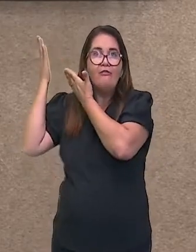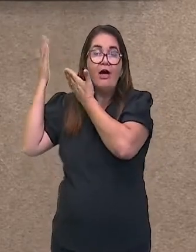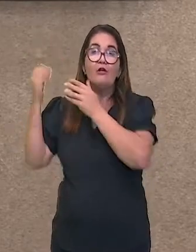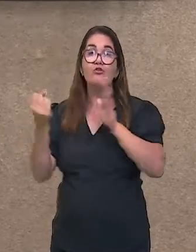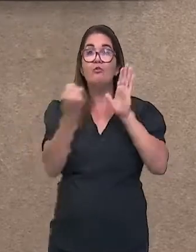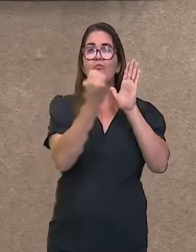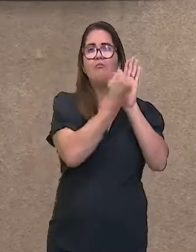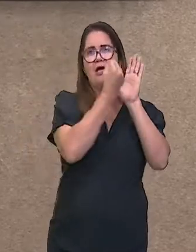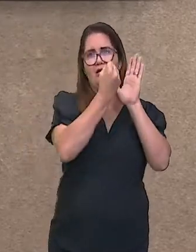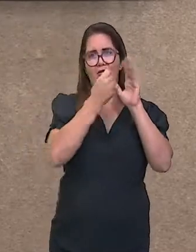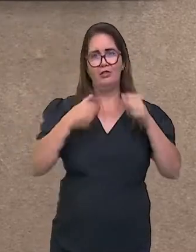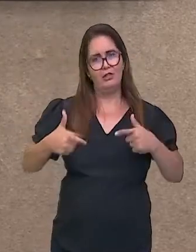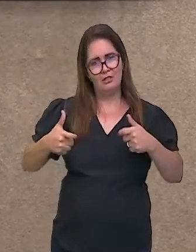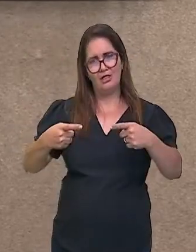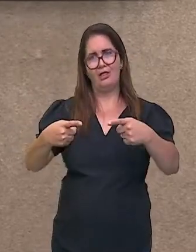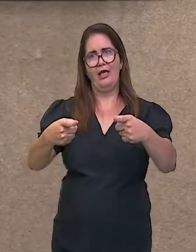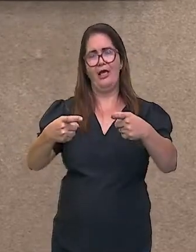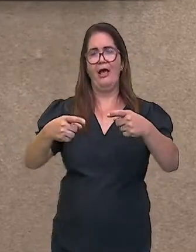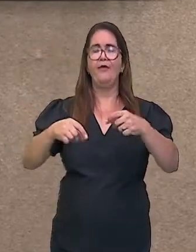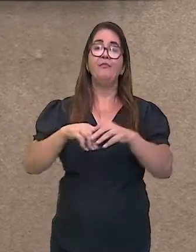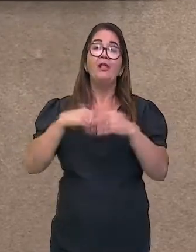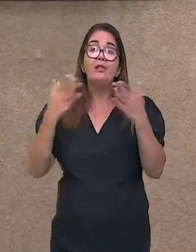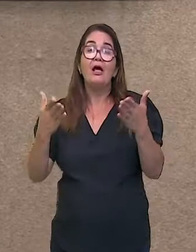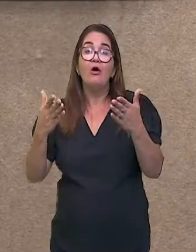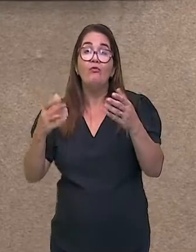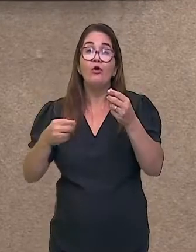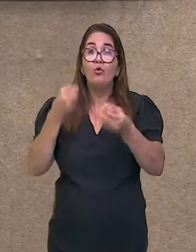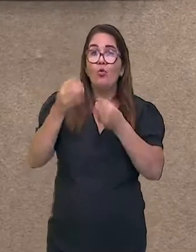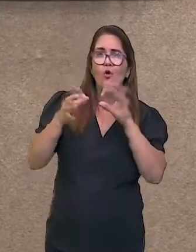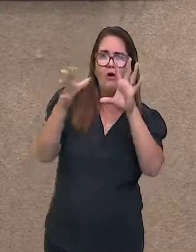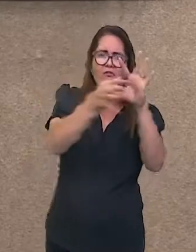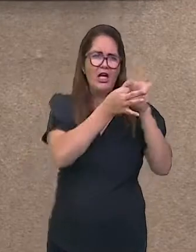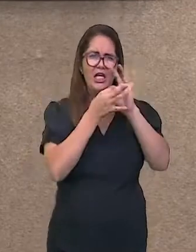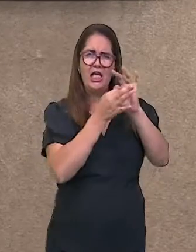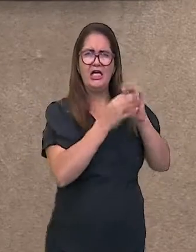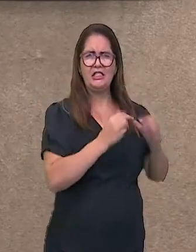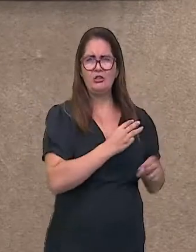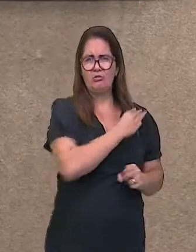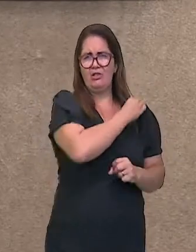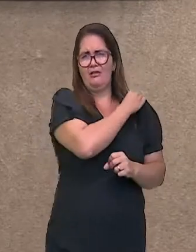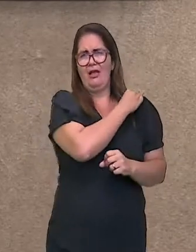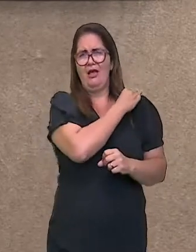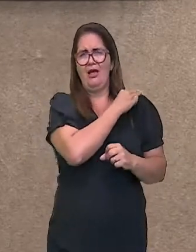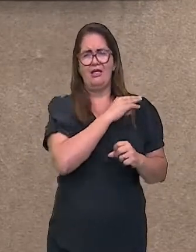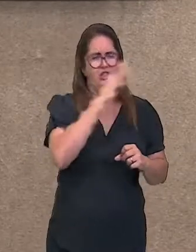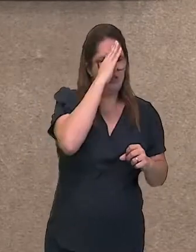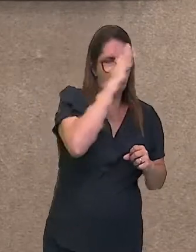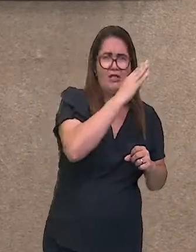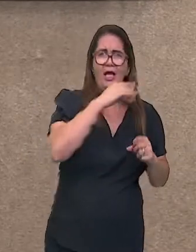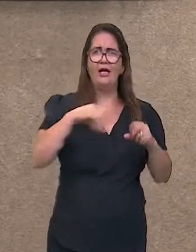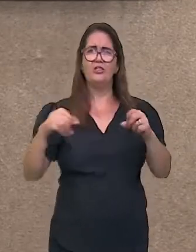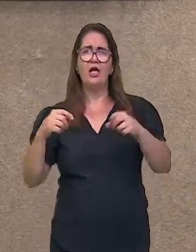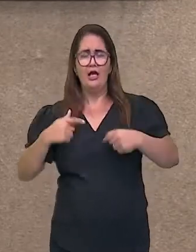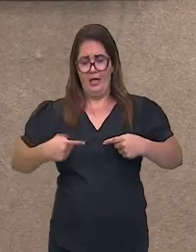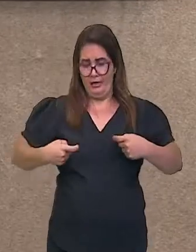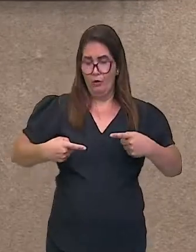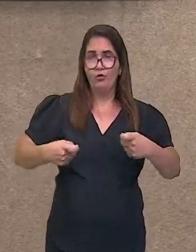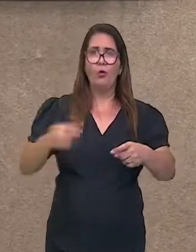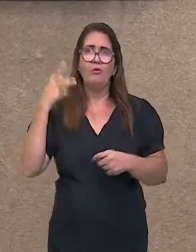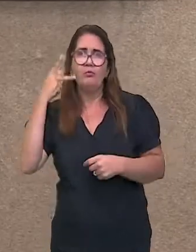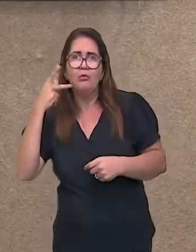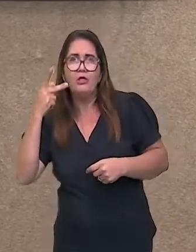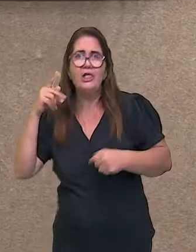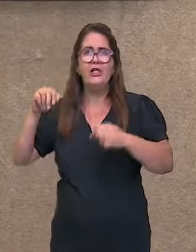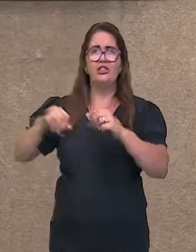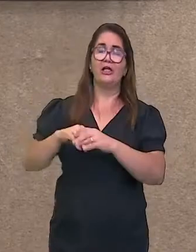Rivalidades econômicas, tensões nacionalistas, alianças militares, entre outras. De maneira geral, os